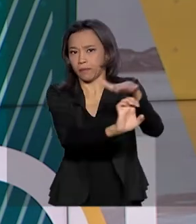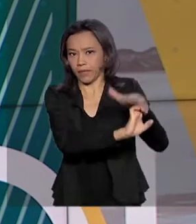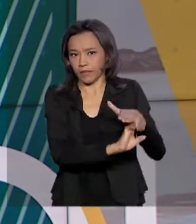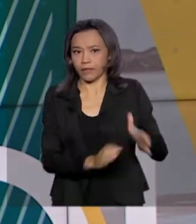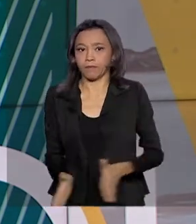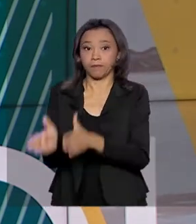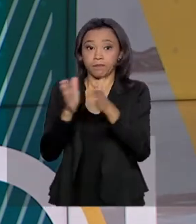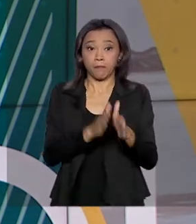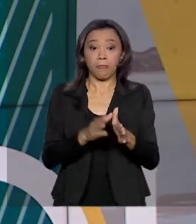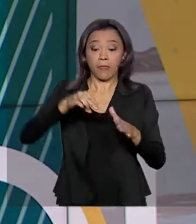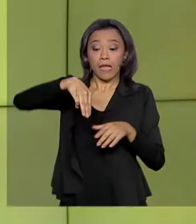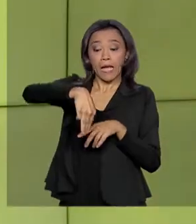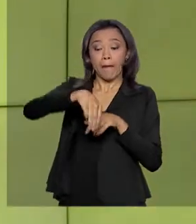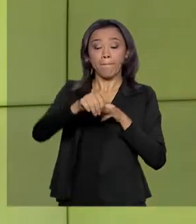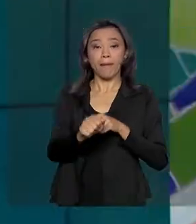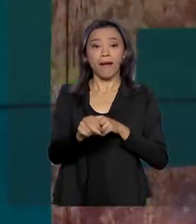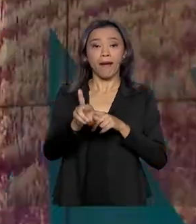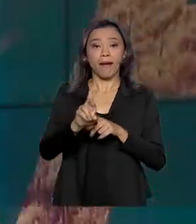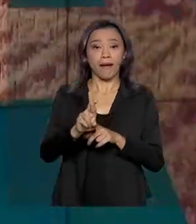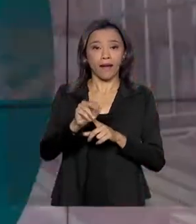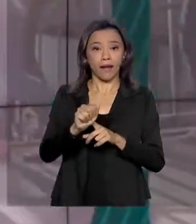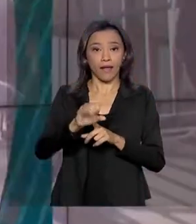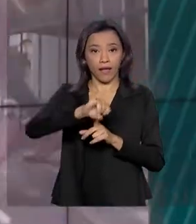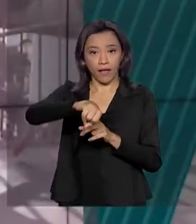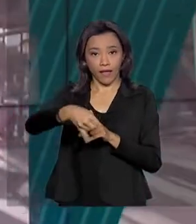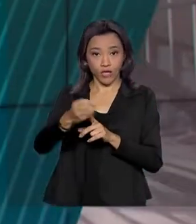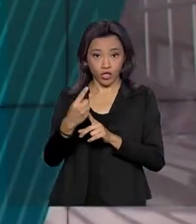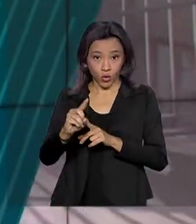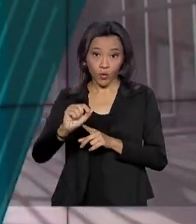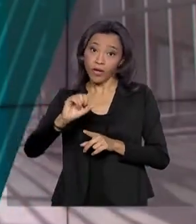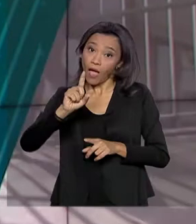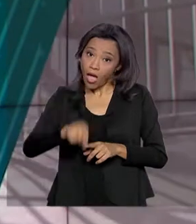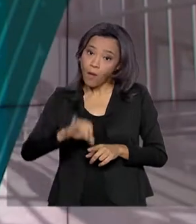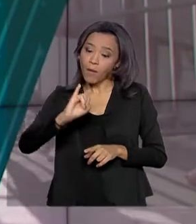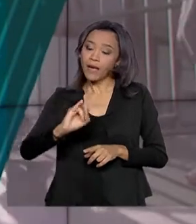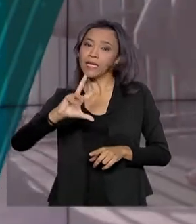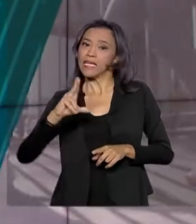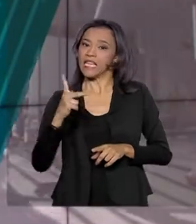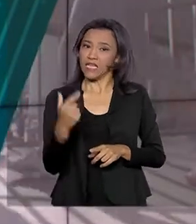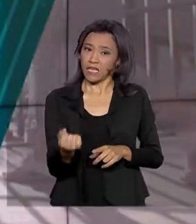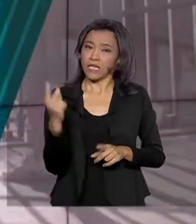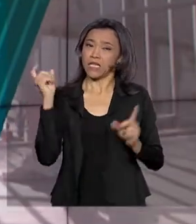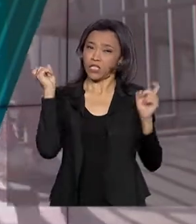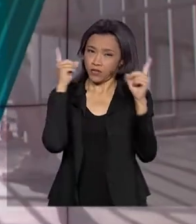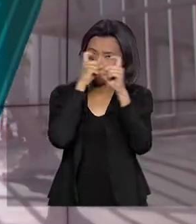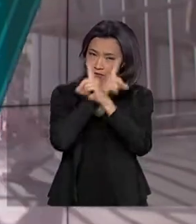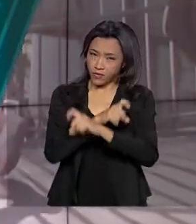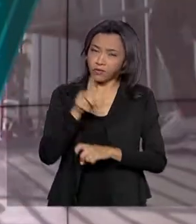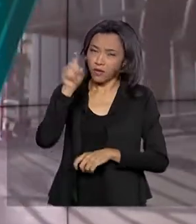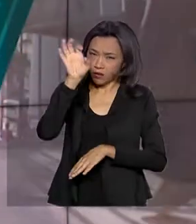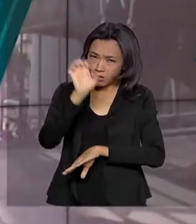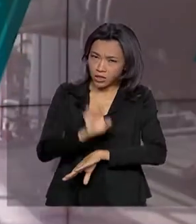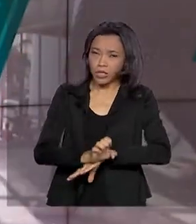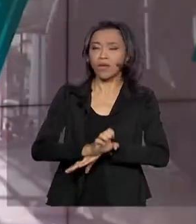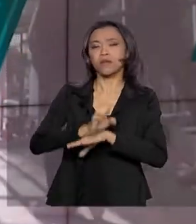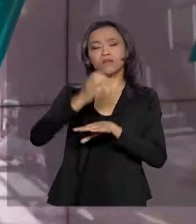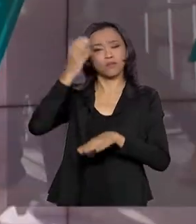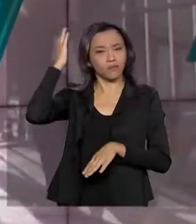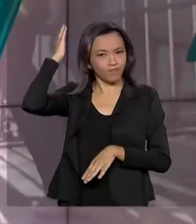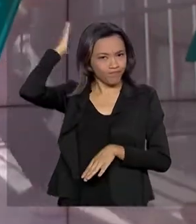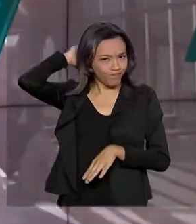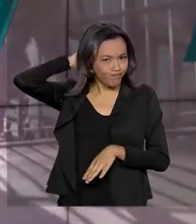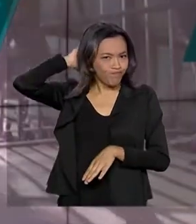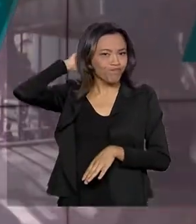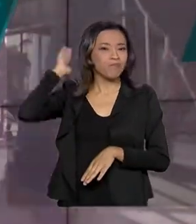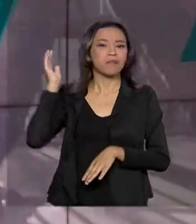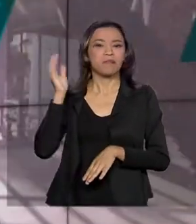Marajó, a maior ilha costeira do Brasil, localizada no Pará, vive uma realidade difícil, principalmente para mulheres e crianças.